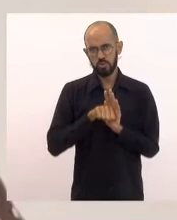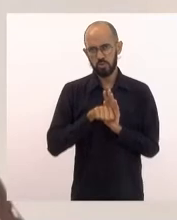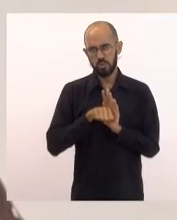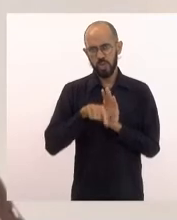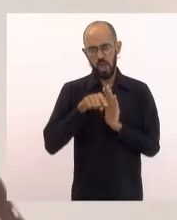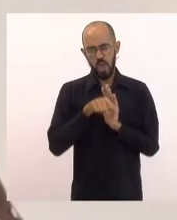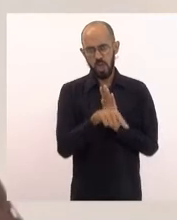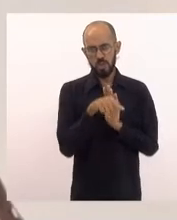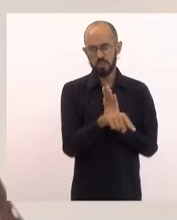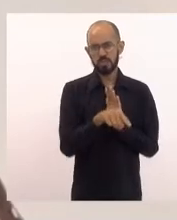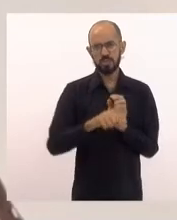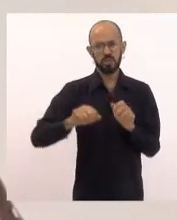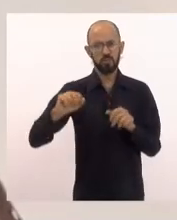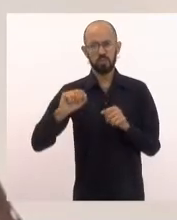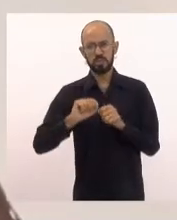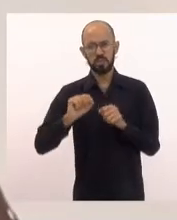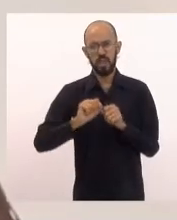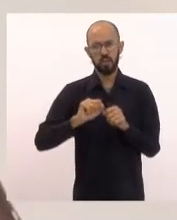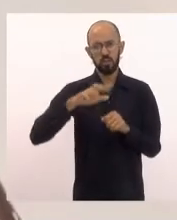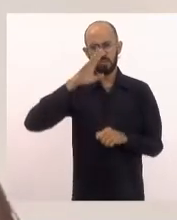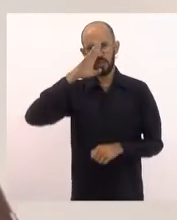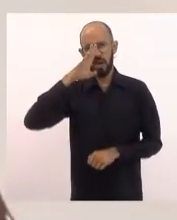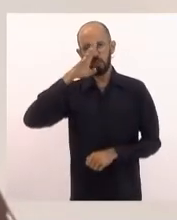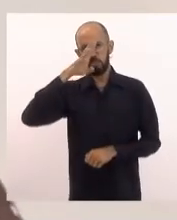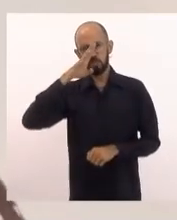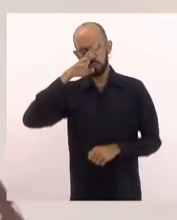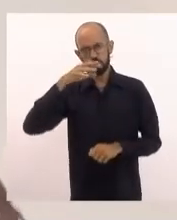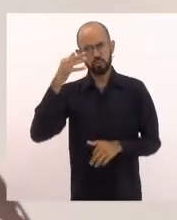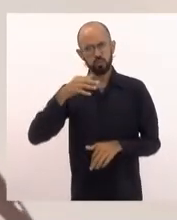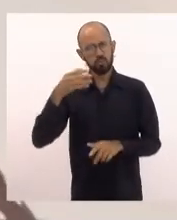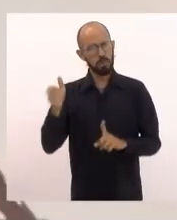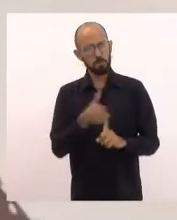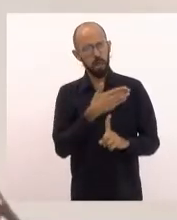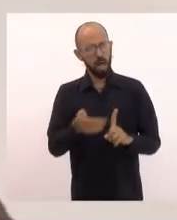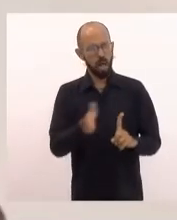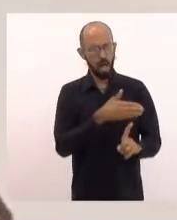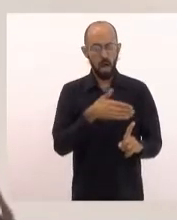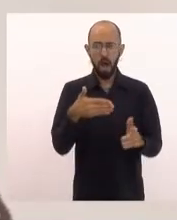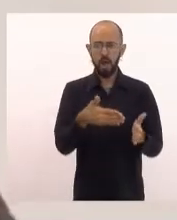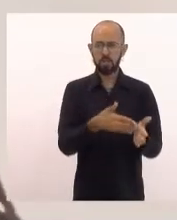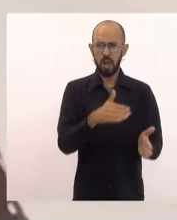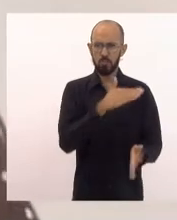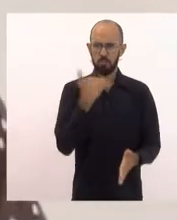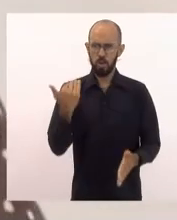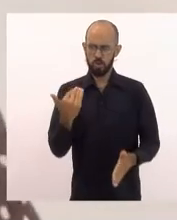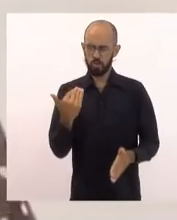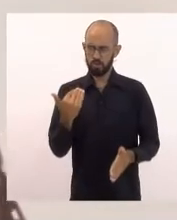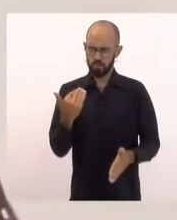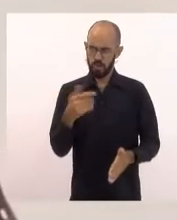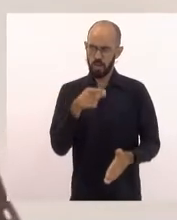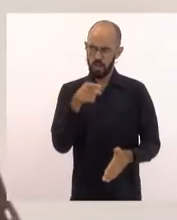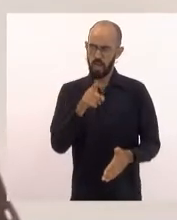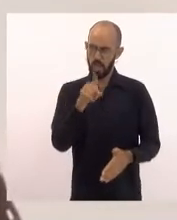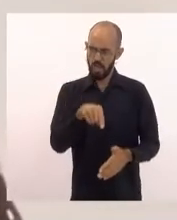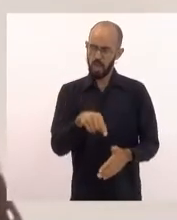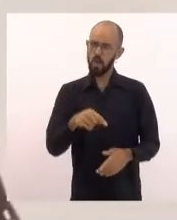de forma bárbara, espancou esse jovem até a morte. Então, esse é um registro que eu quero fazer aqui.